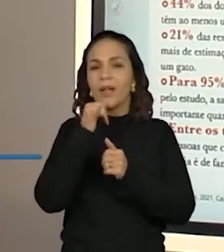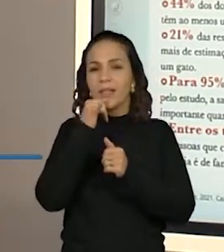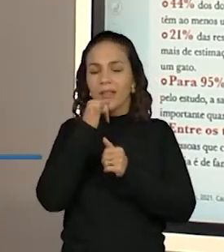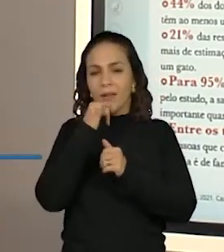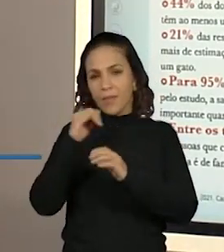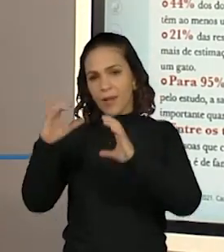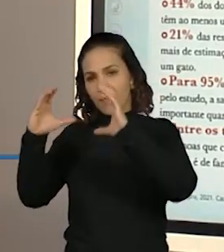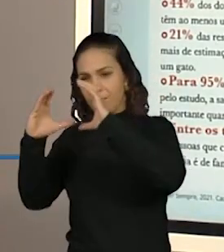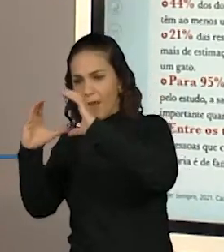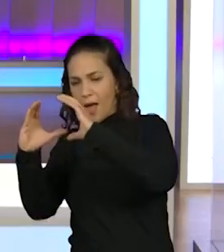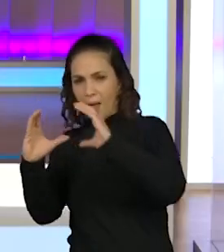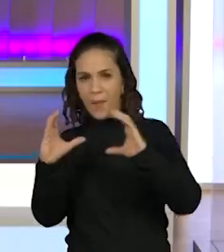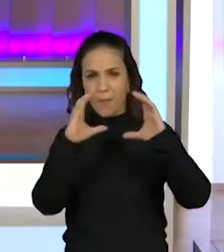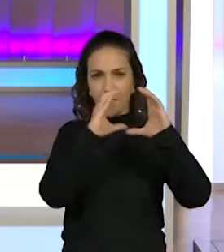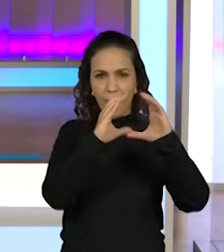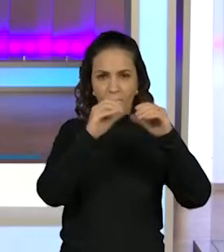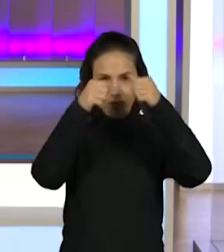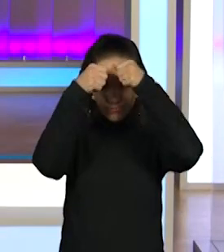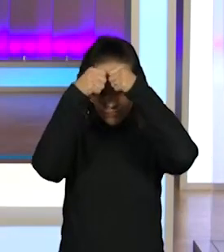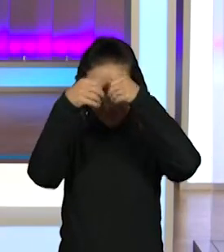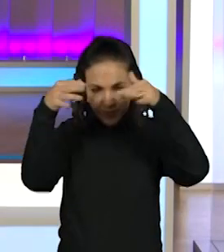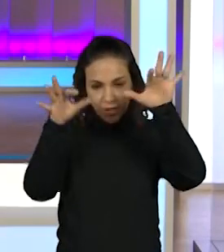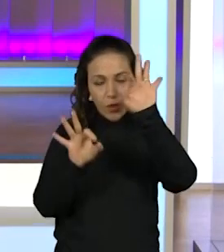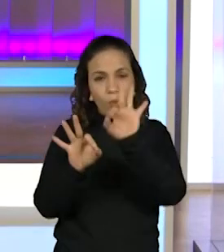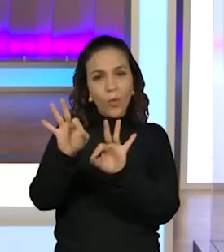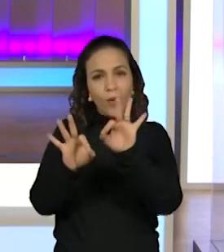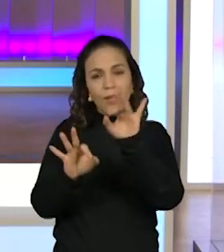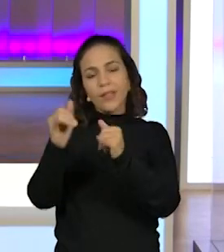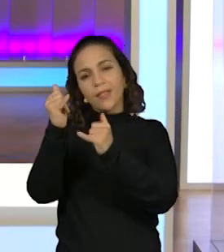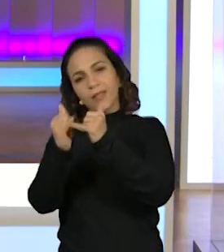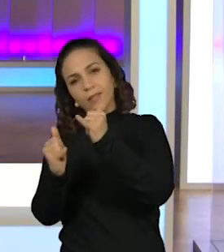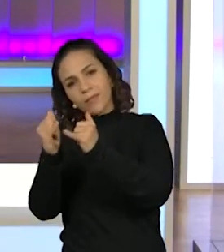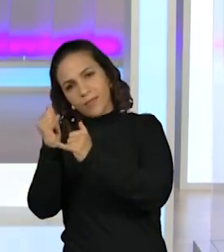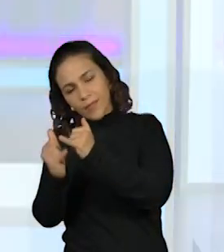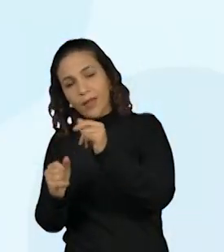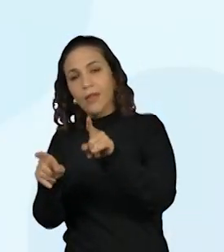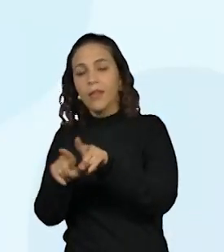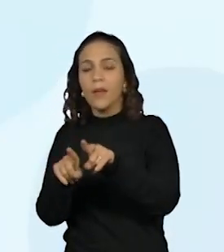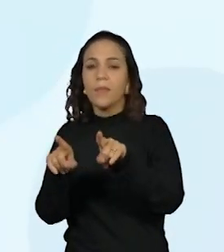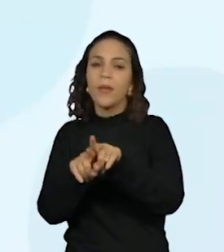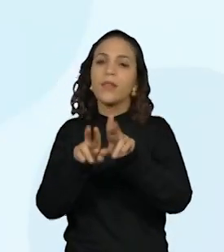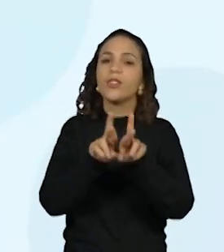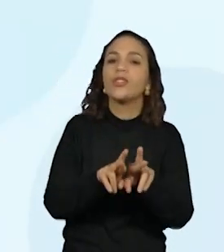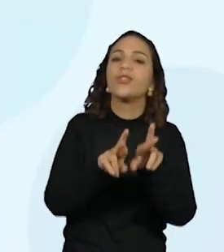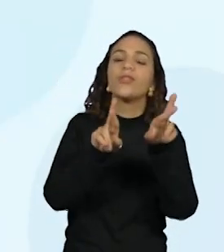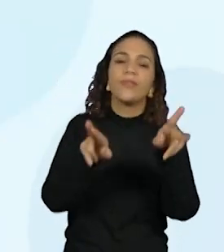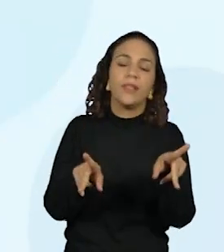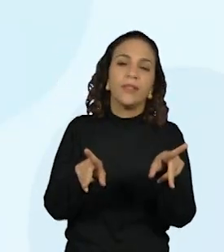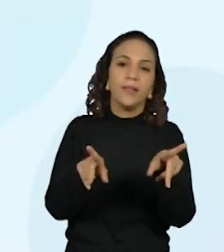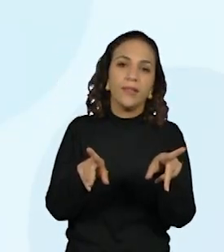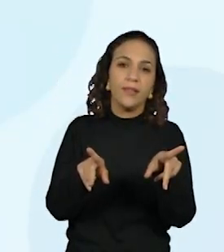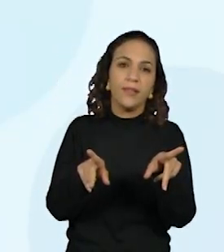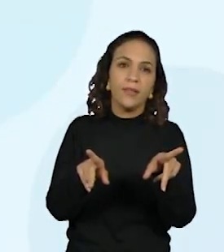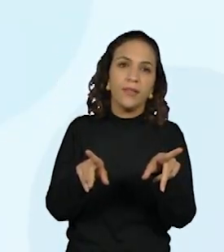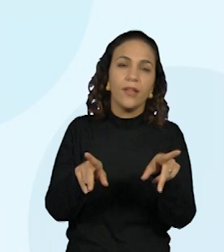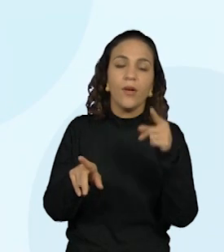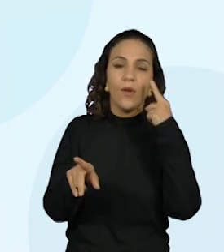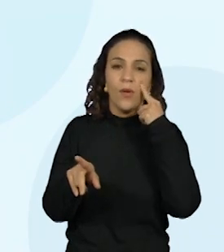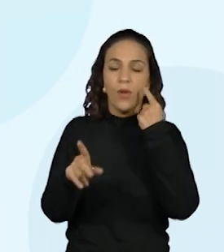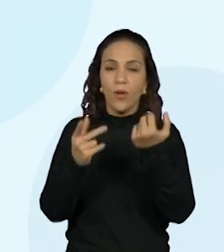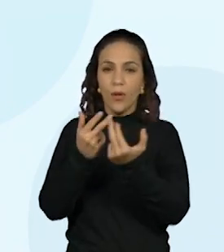de ideias é organizar algumas semelhanças e diferenças sobre a